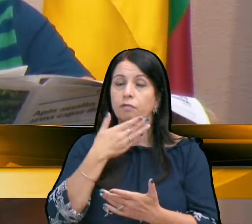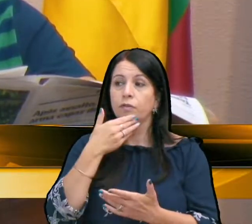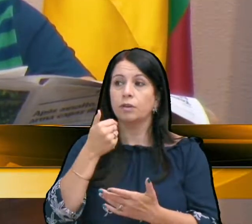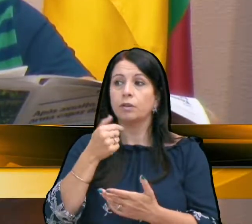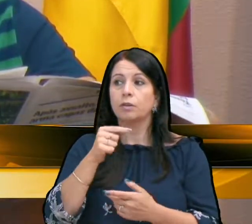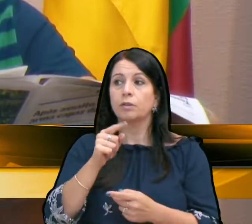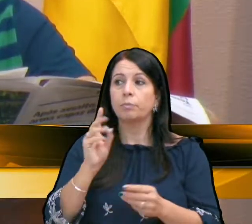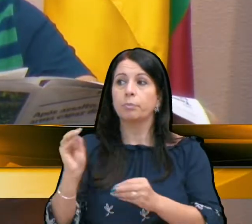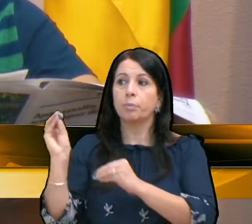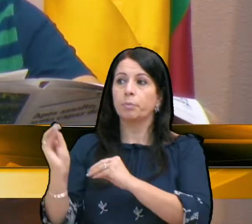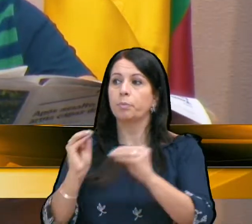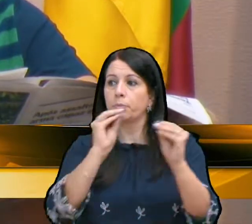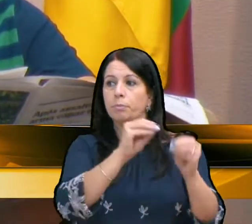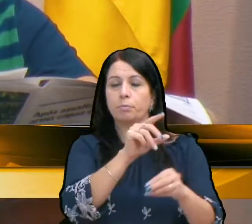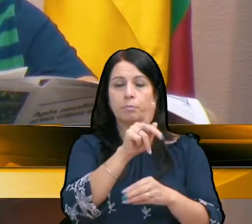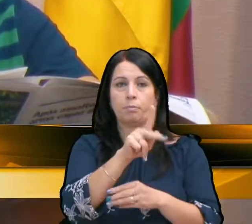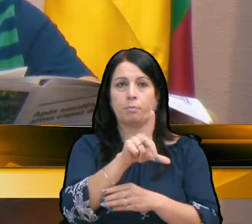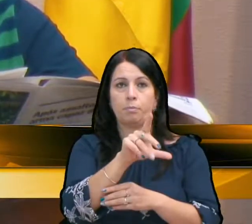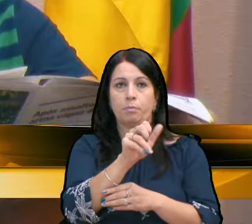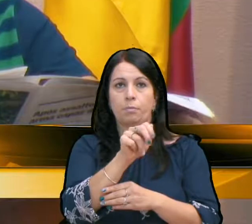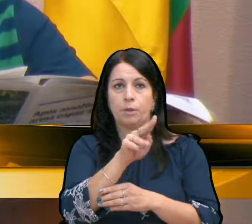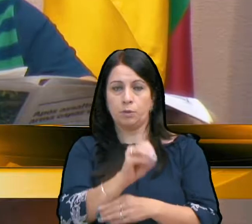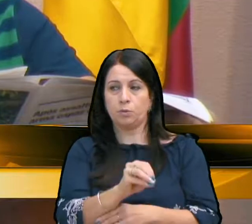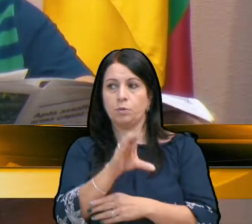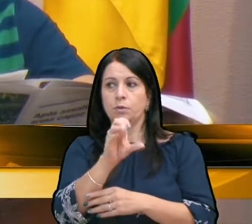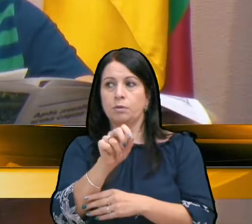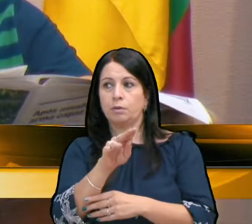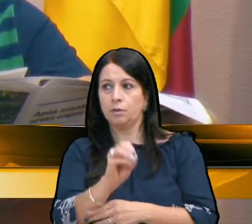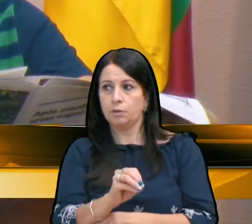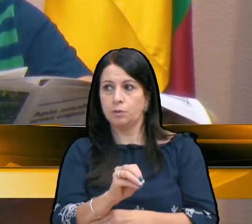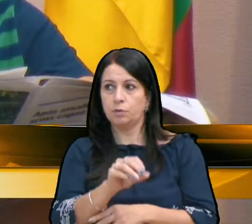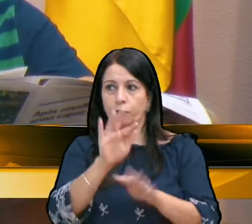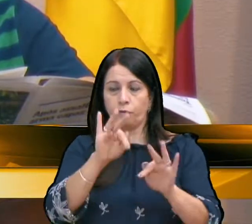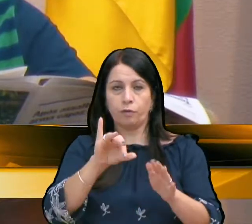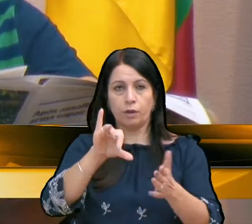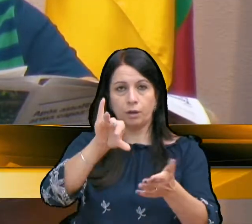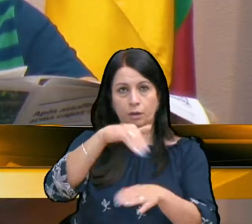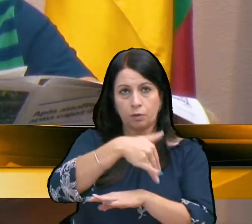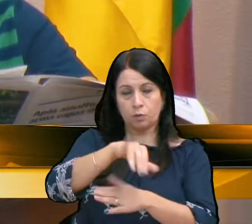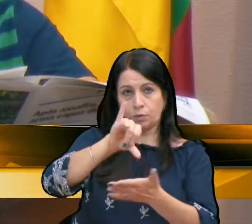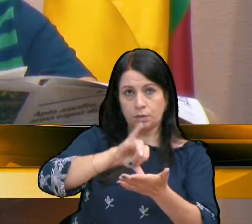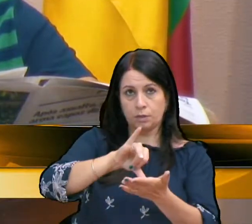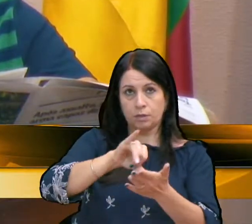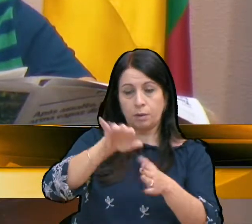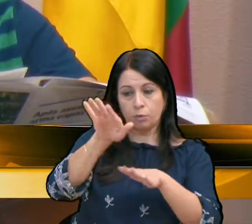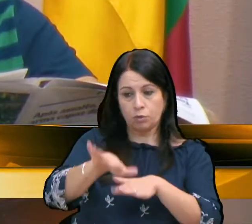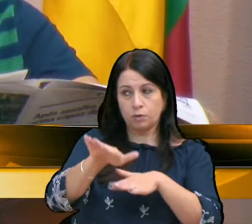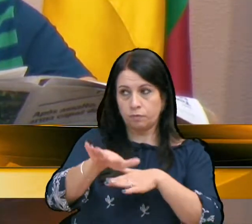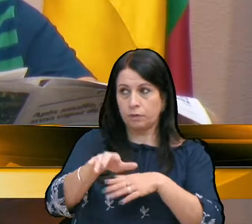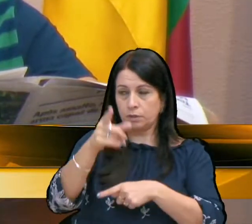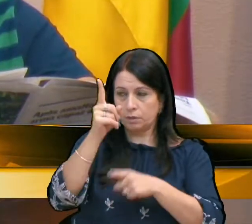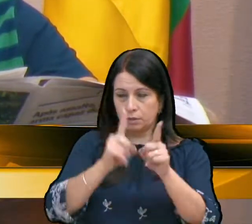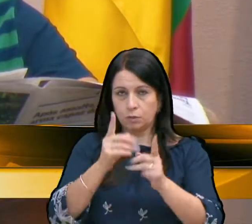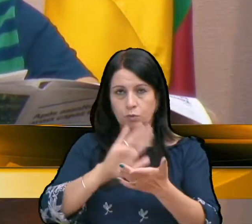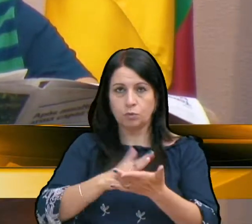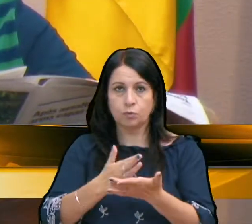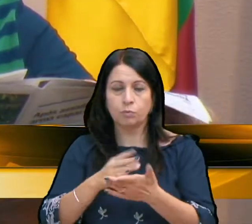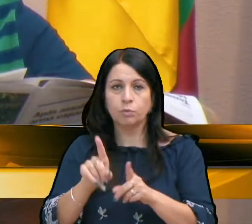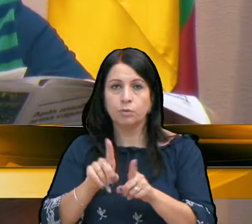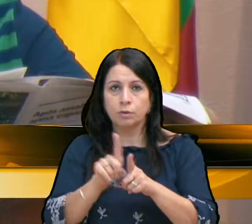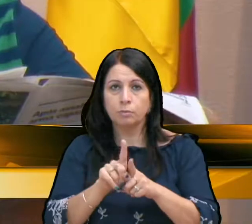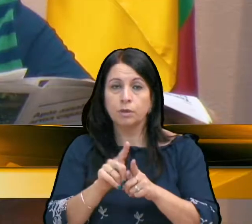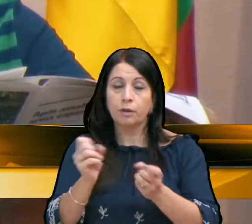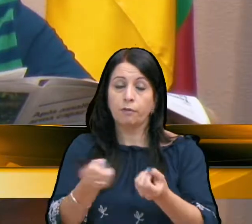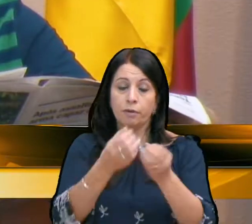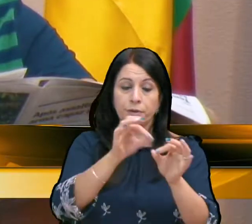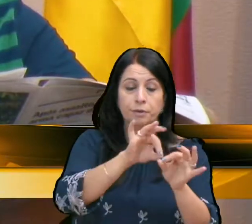Plácido de Castro, removido das ruas mais centrais, assim como já foram os desfiles das escolas de samba, que um dia houve os da